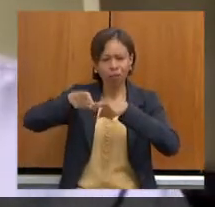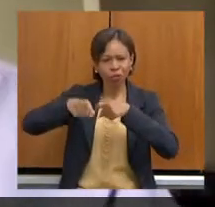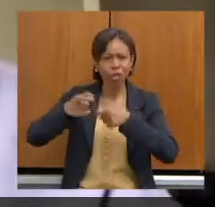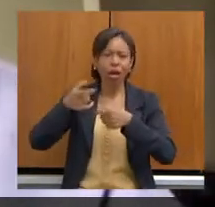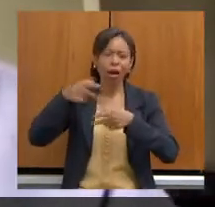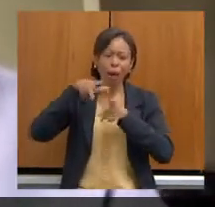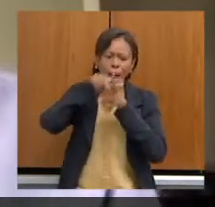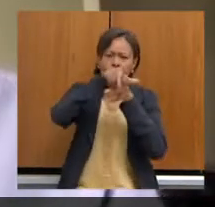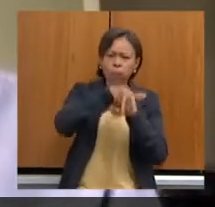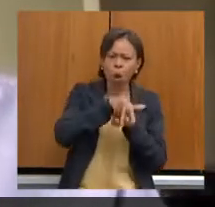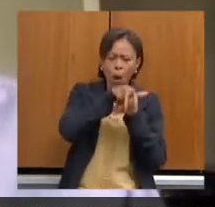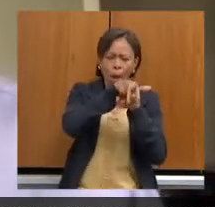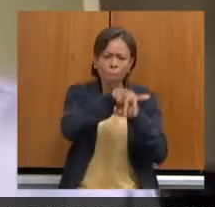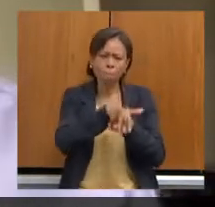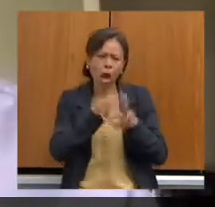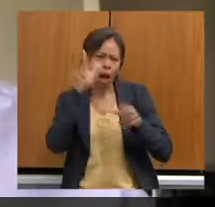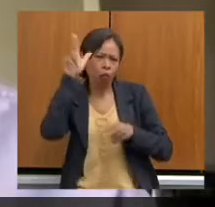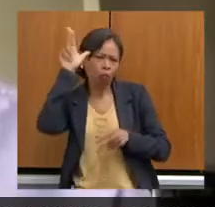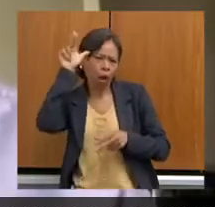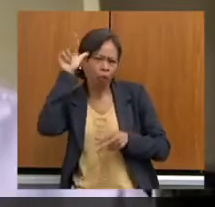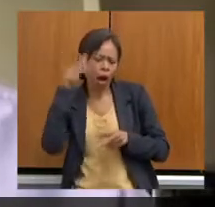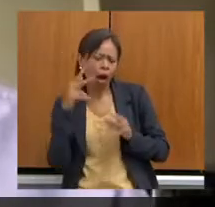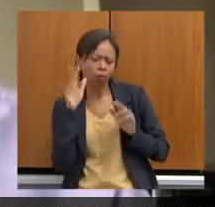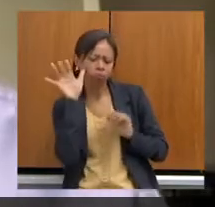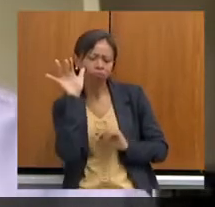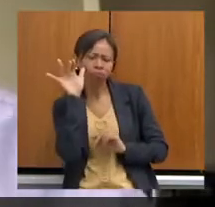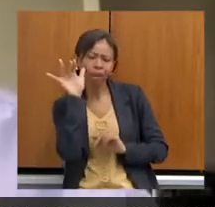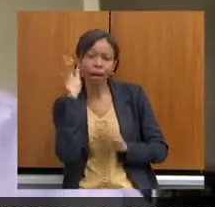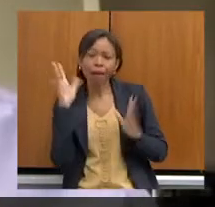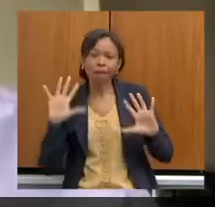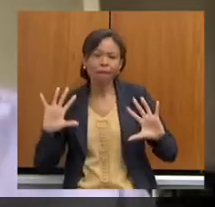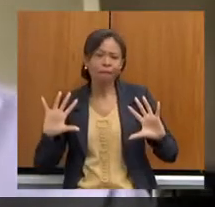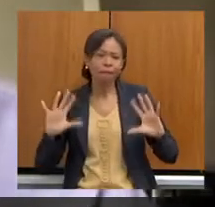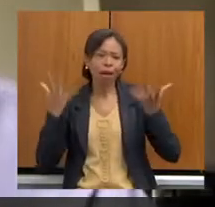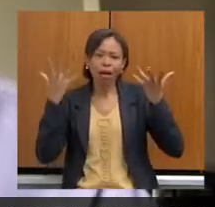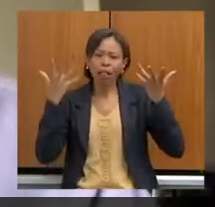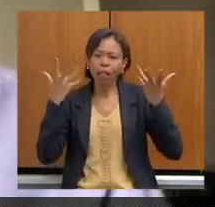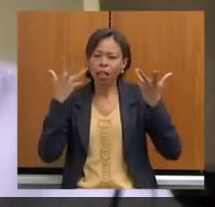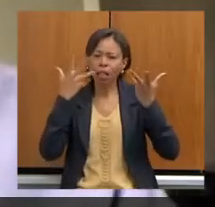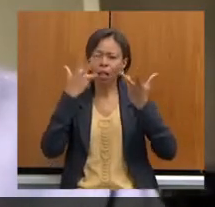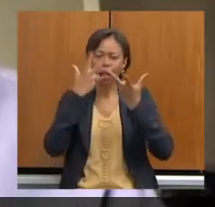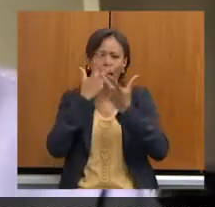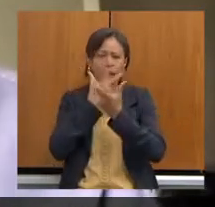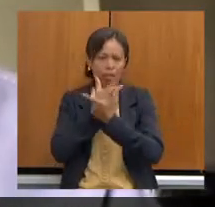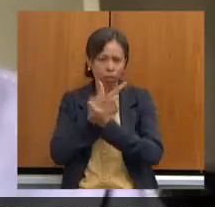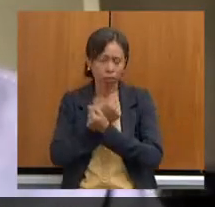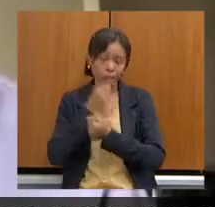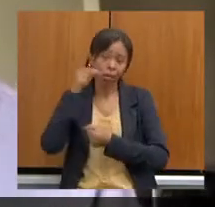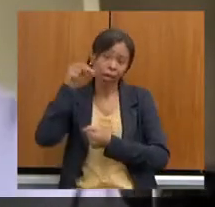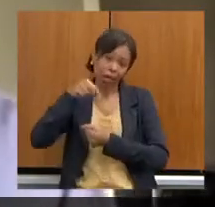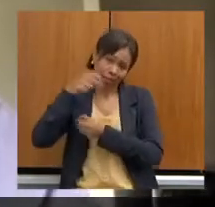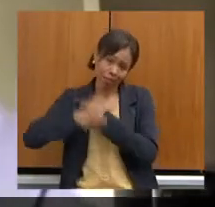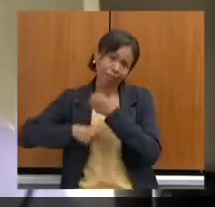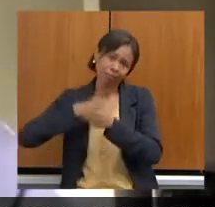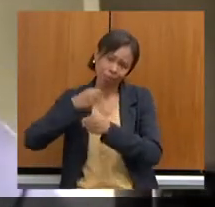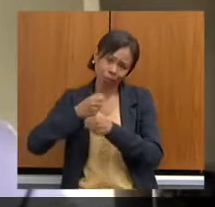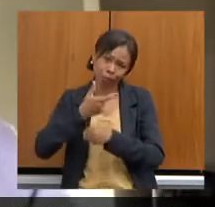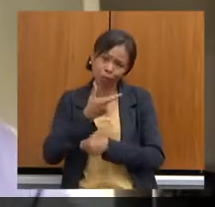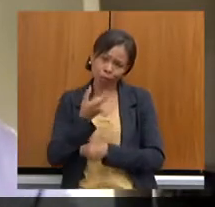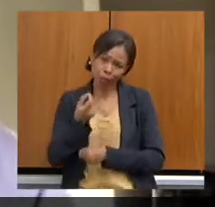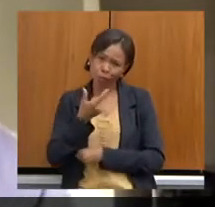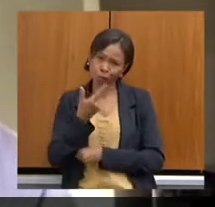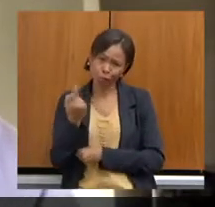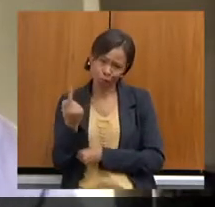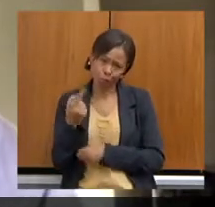cavalo é uma coisa maravilhosa um evento é umas peças lindíssimas e esse ano devido a yacon vídeo com